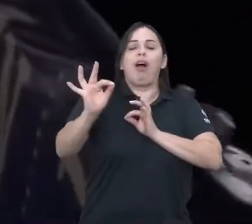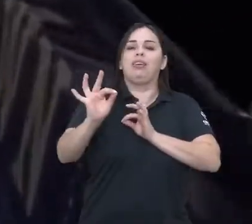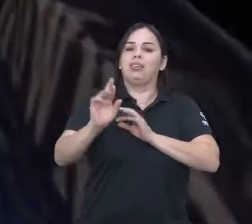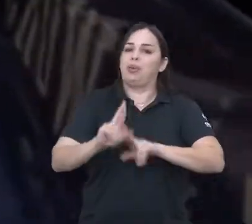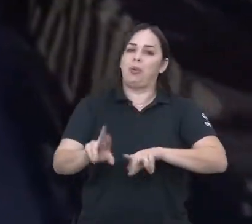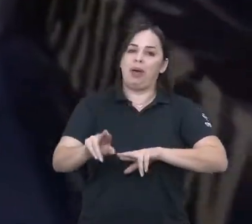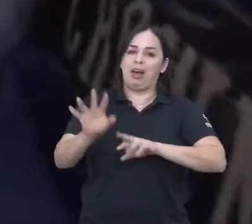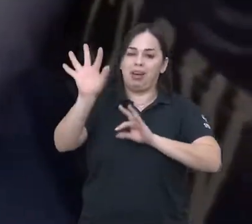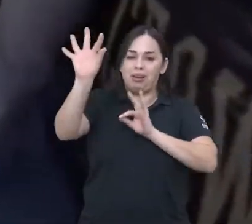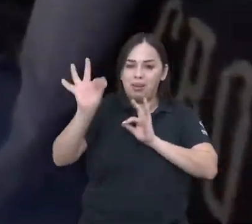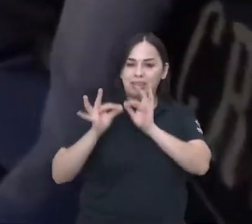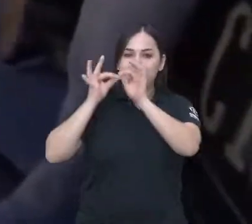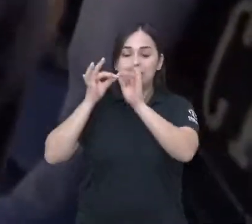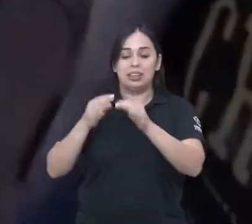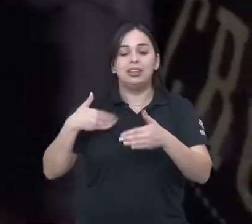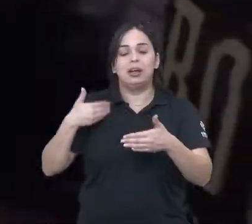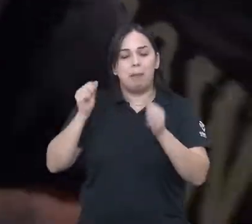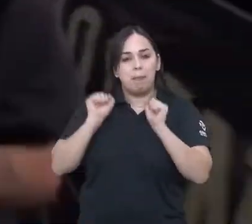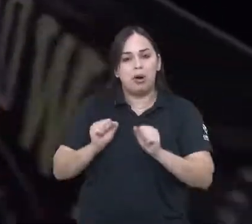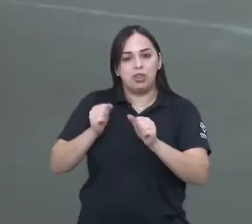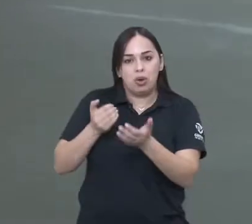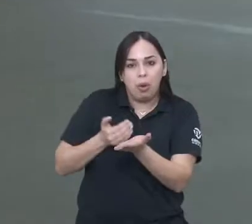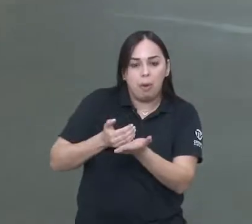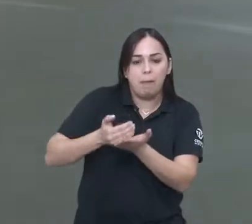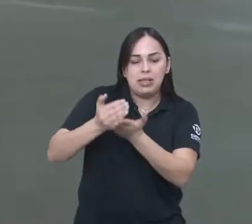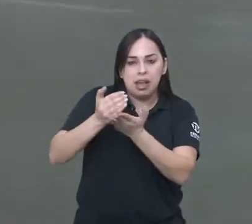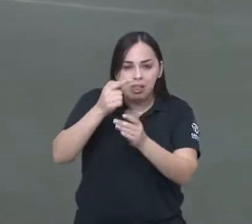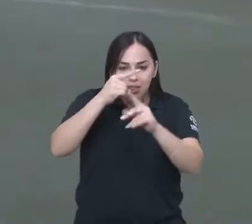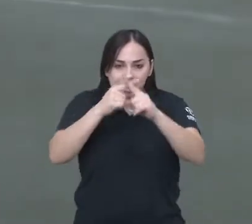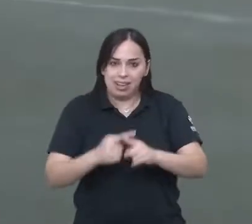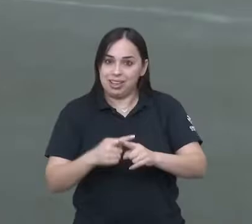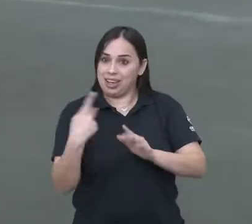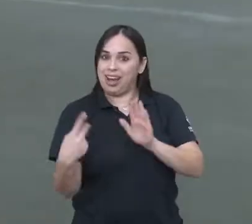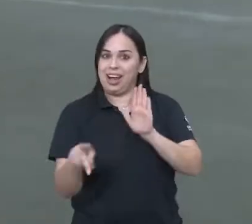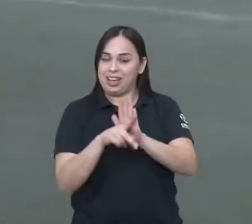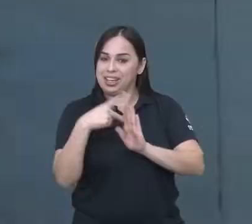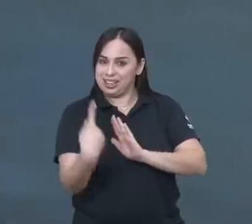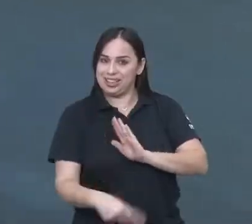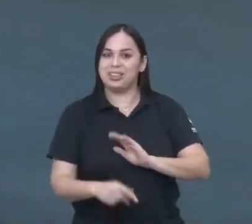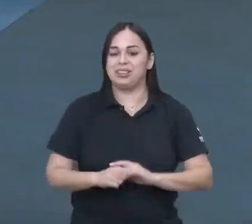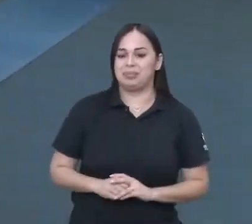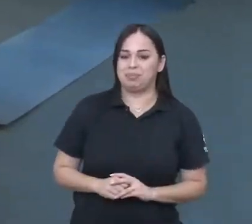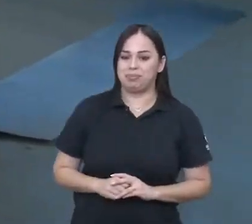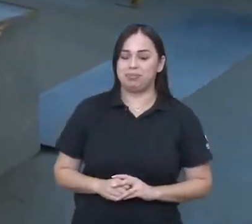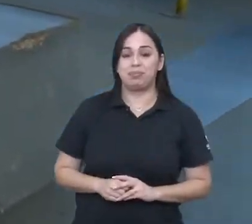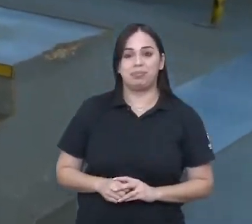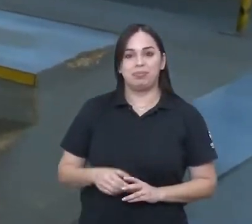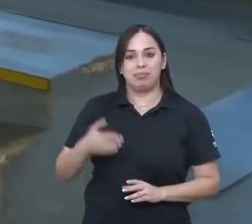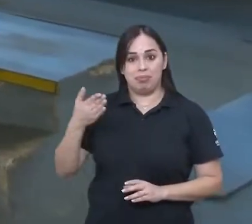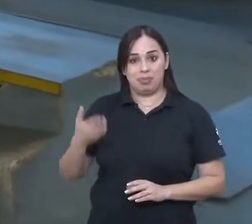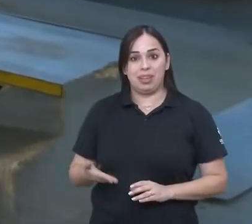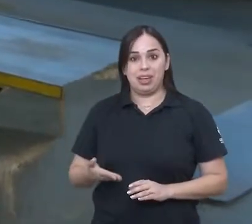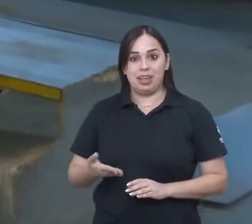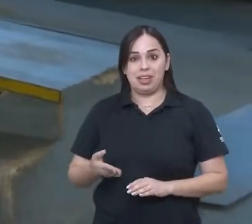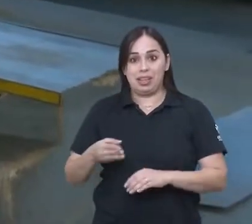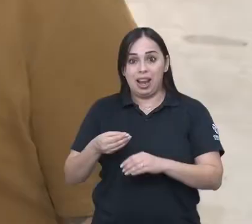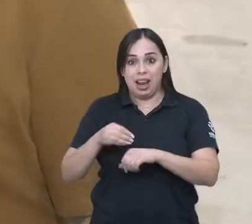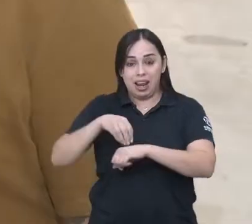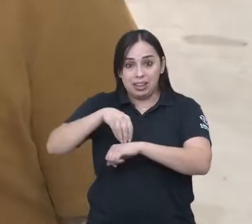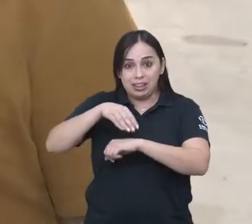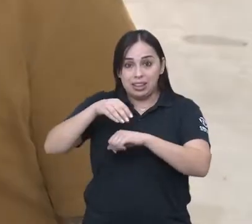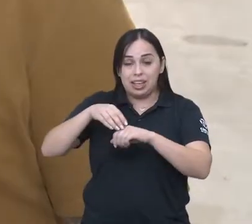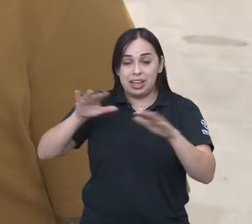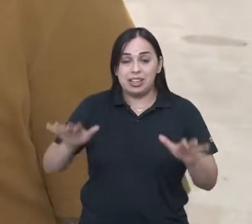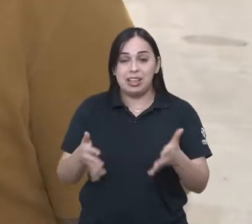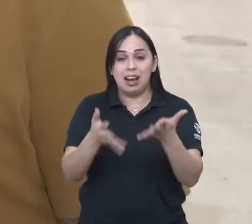assim tão distante. Caminho que, quem sabe, pode começar a ser trilhado em um campeonato de skate aqui em São José.